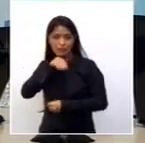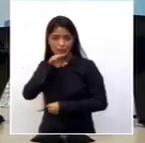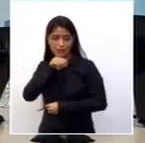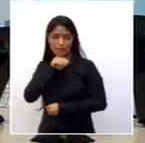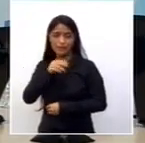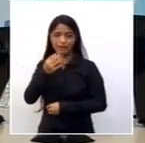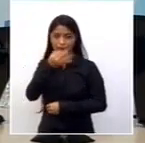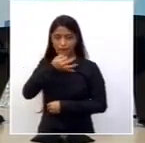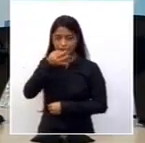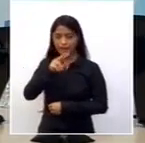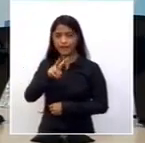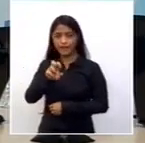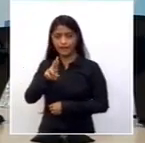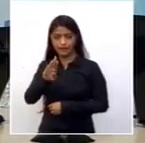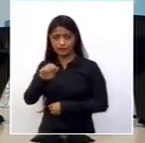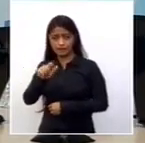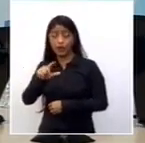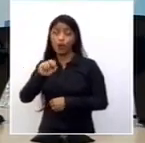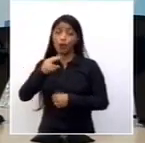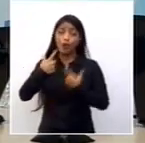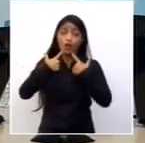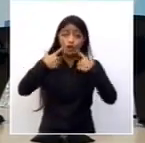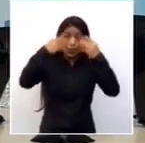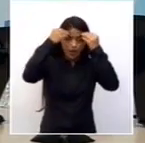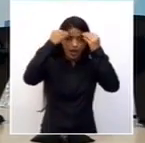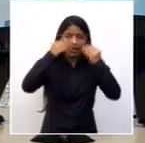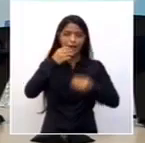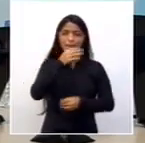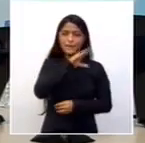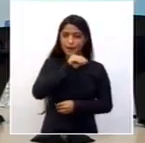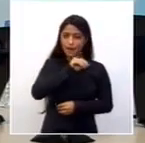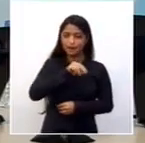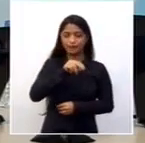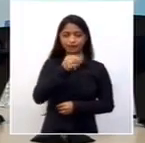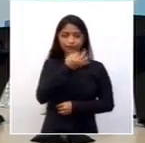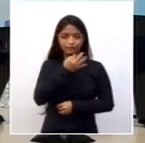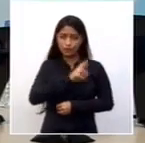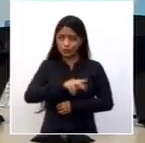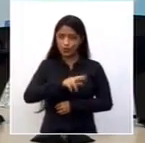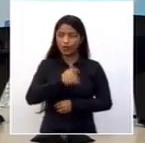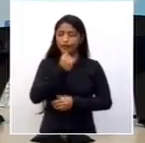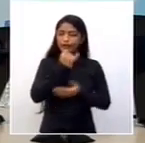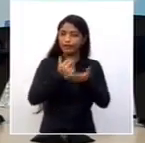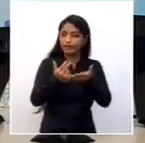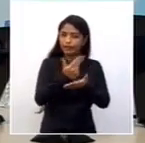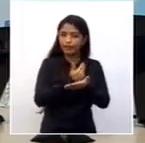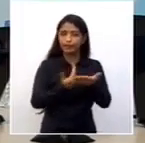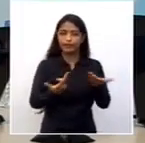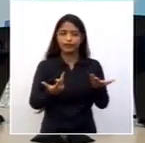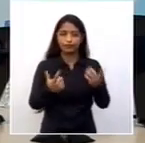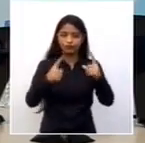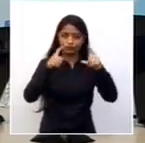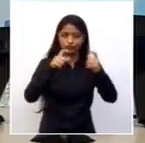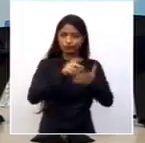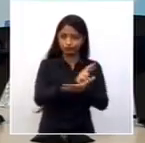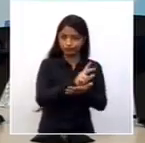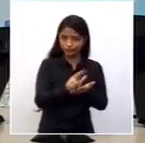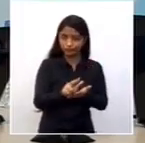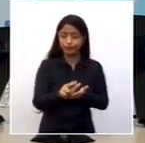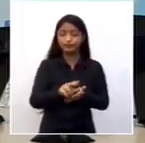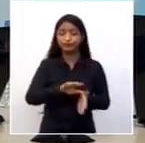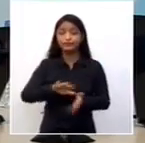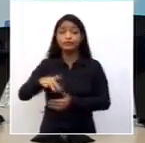E entre outros, são muitas as possibilidades, né? E pensar também que, apesar de ser uma habilidade de um